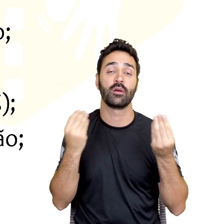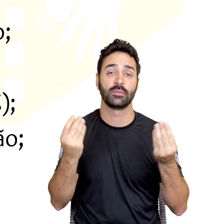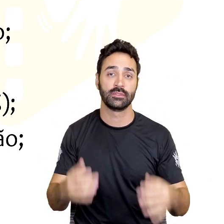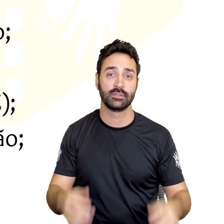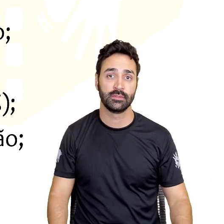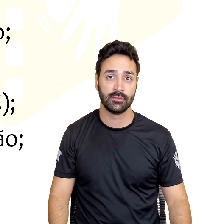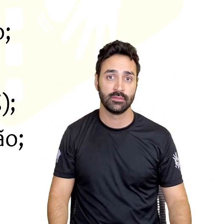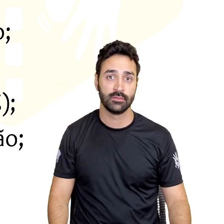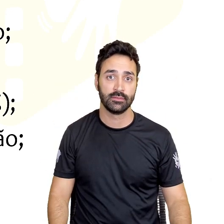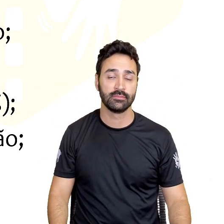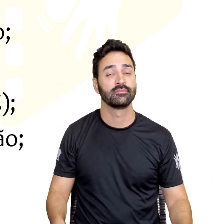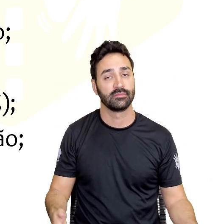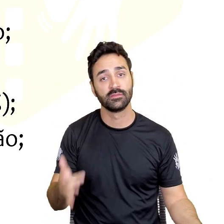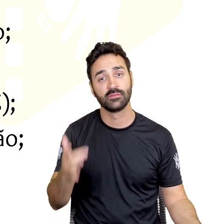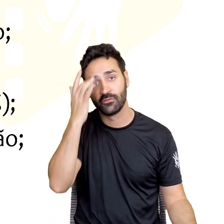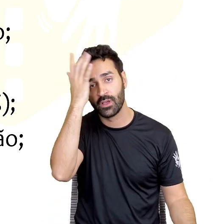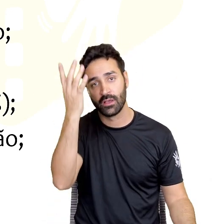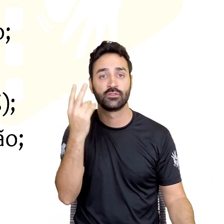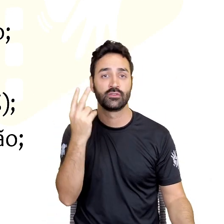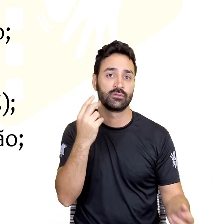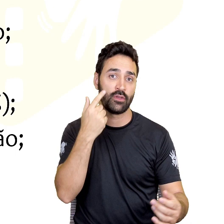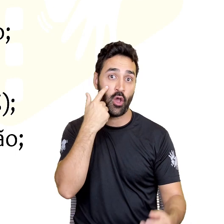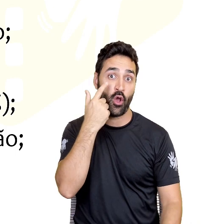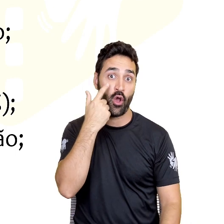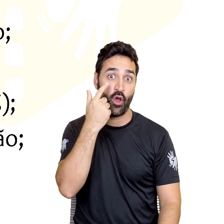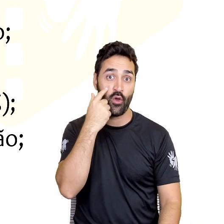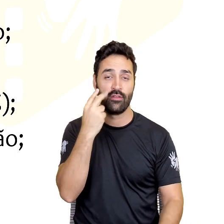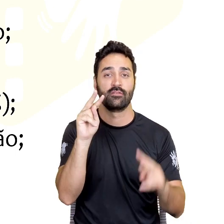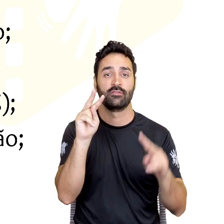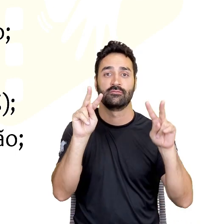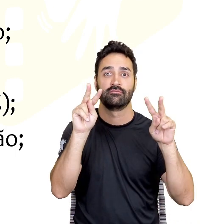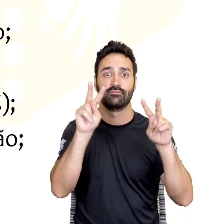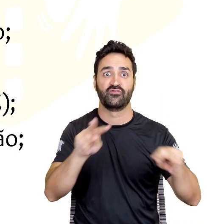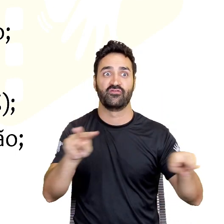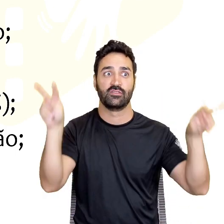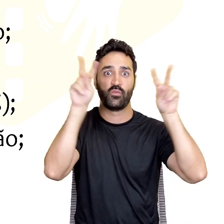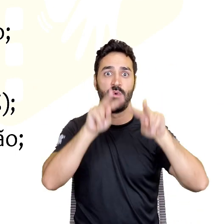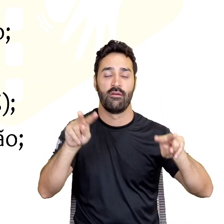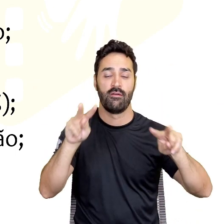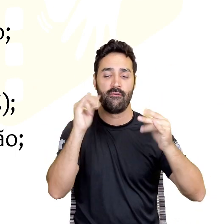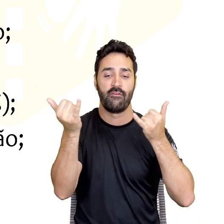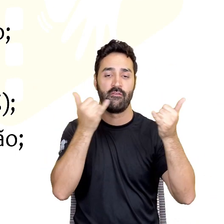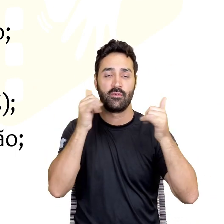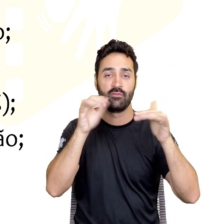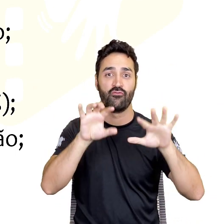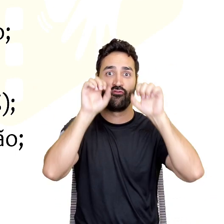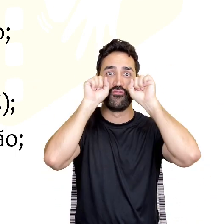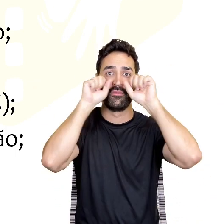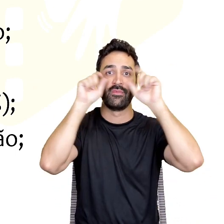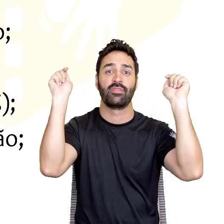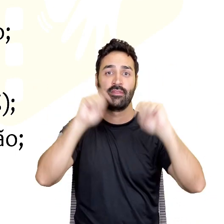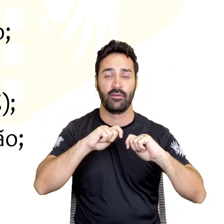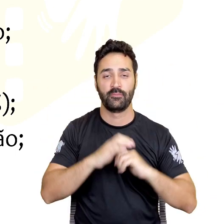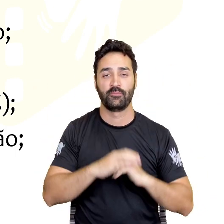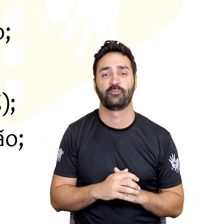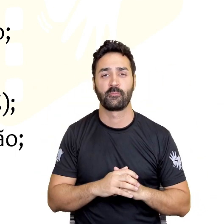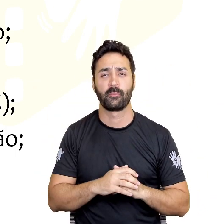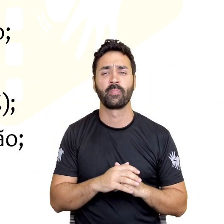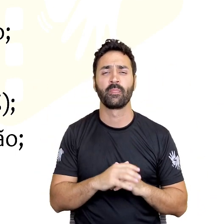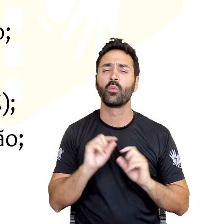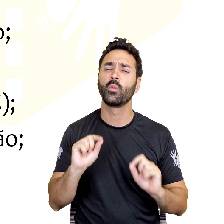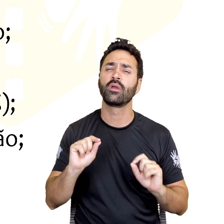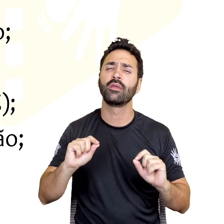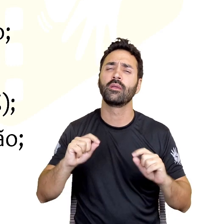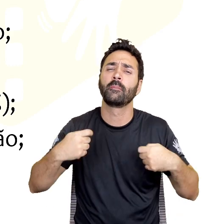A informação através dos olhos. Isso é fundamental para ele. O que a gente também precisa entender?